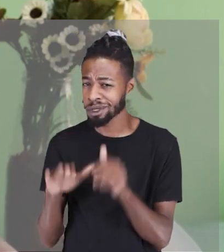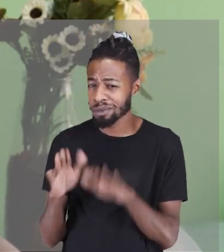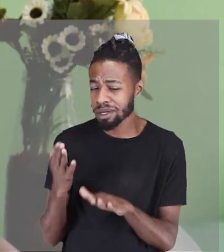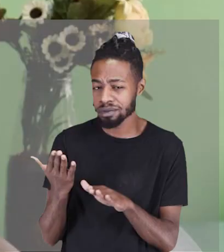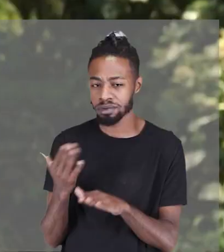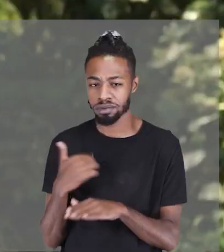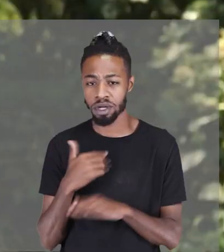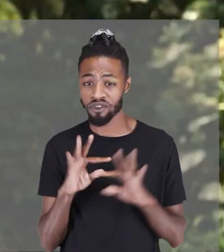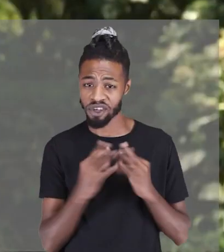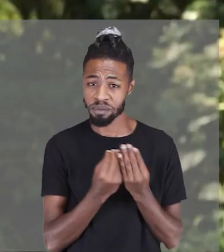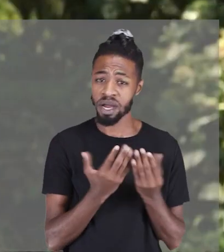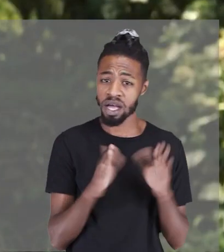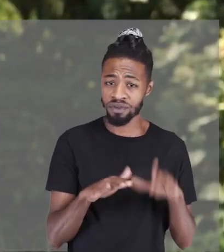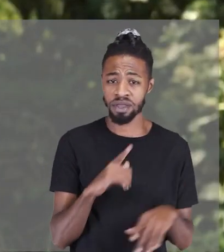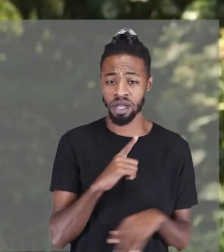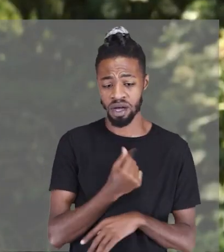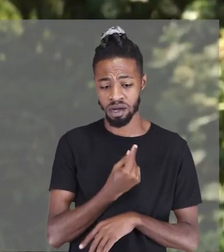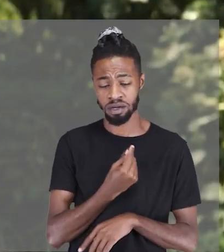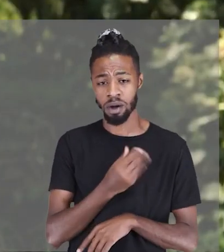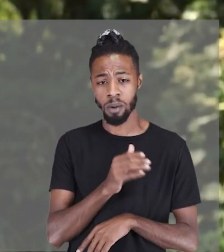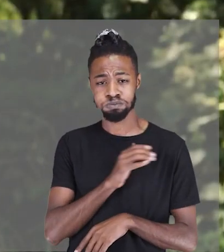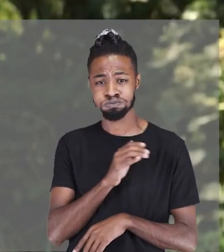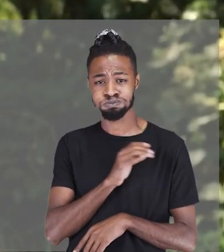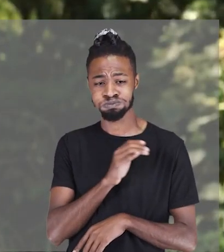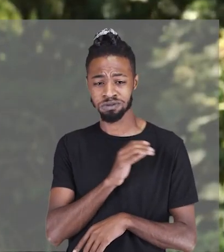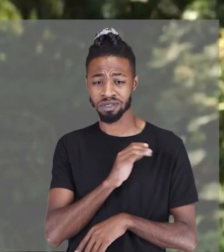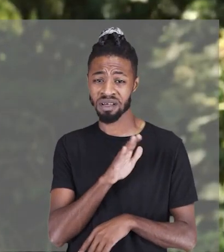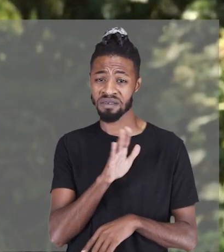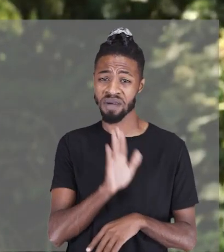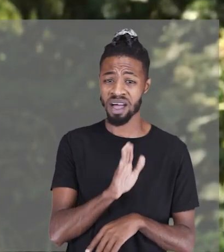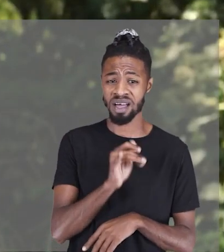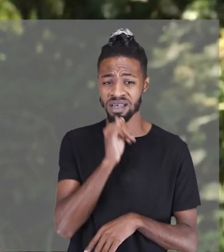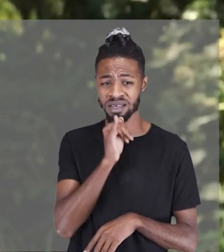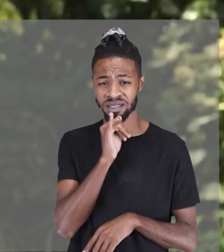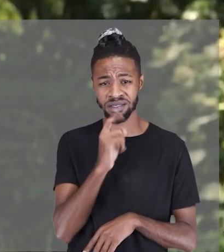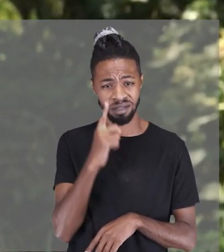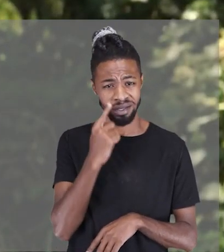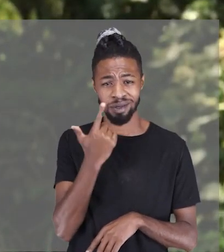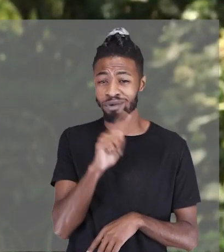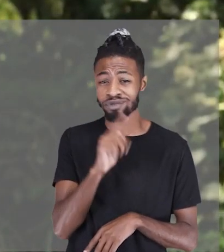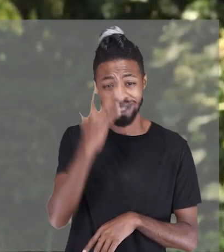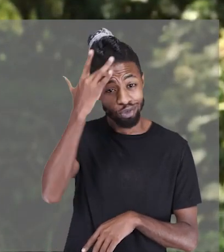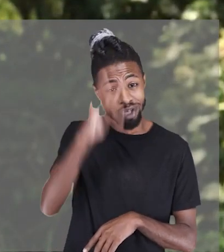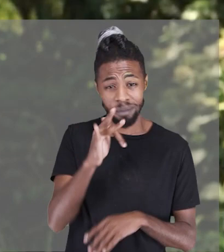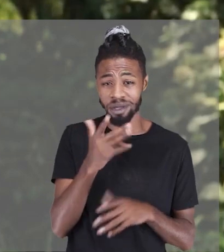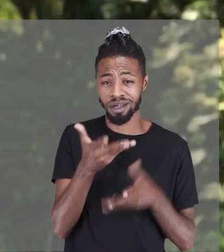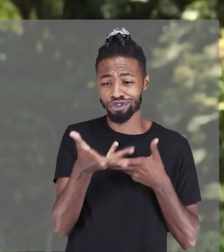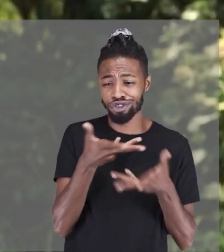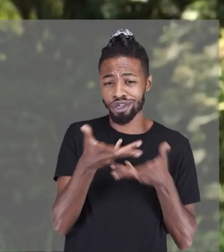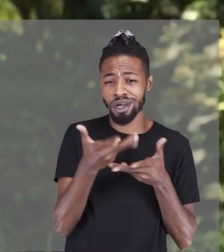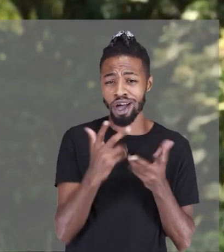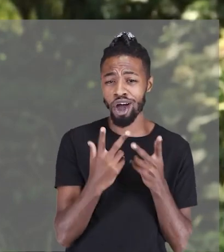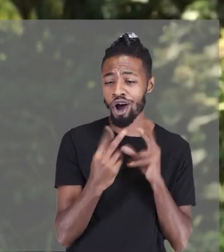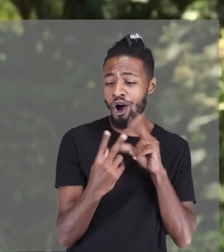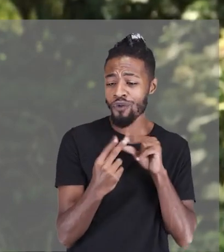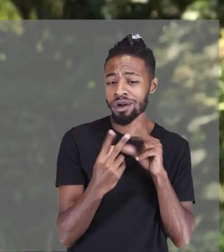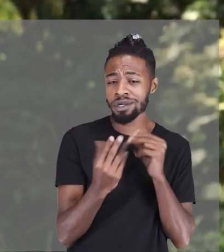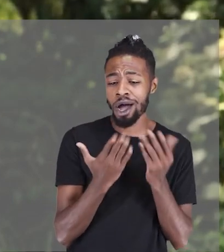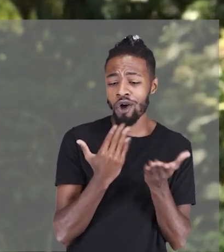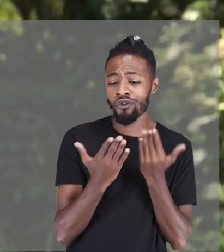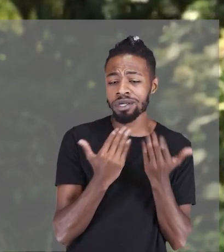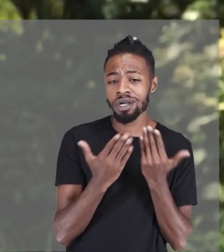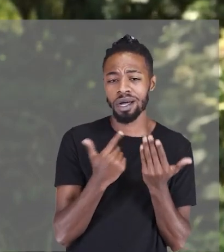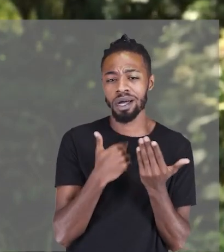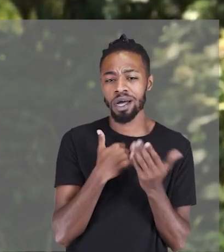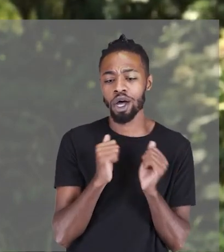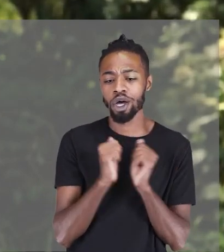até regular. Mesmo famílias que têm recursos e que têm algum tipo de estrutura, às vezes se sentem incapazes